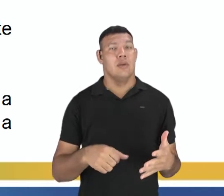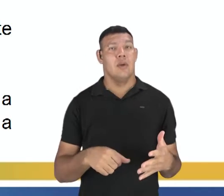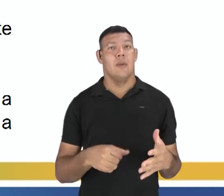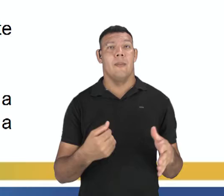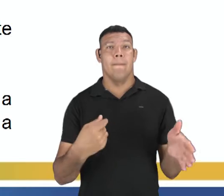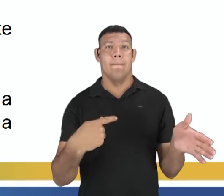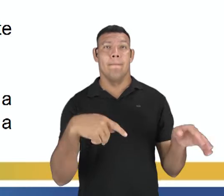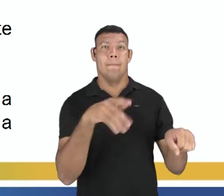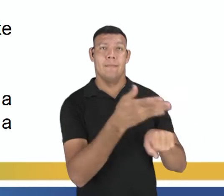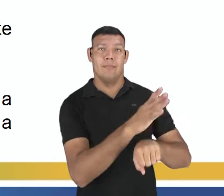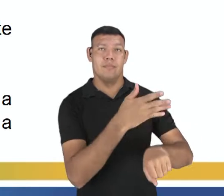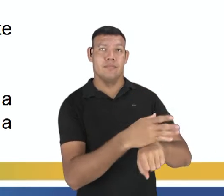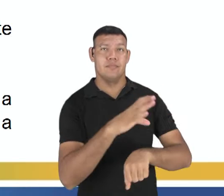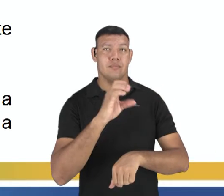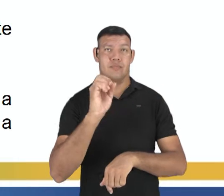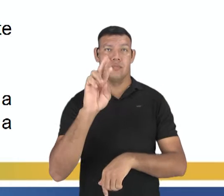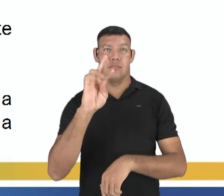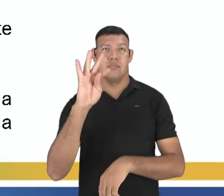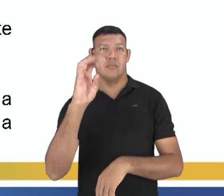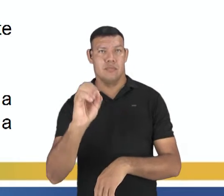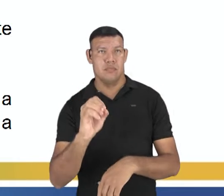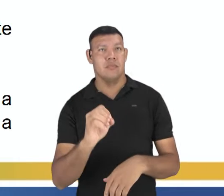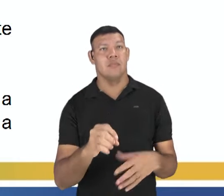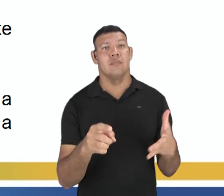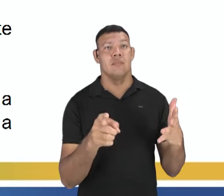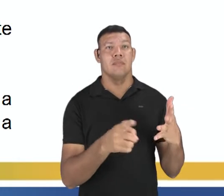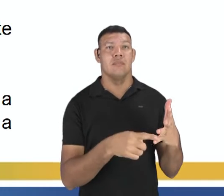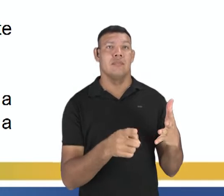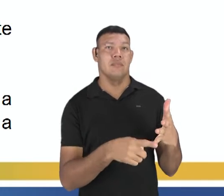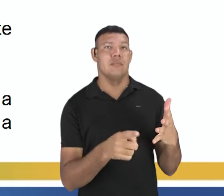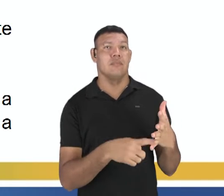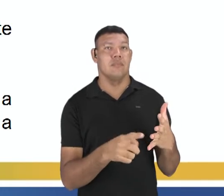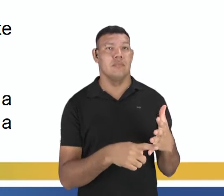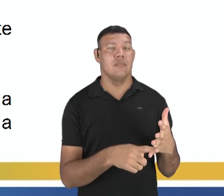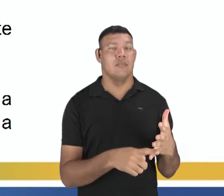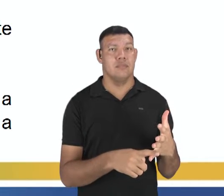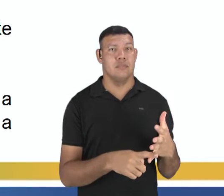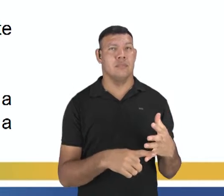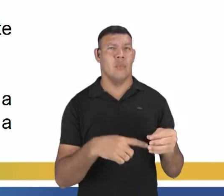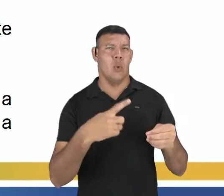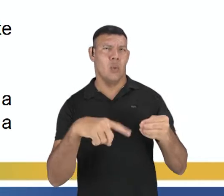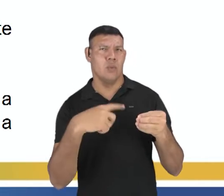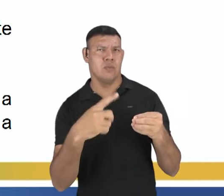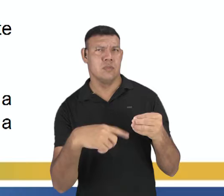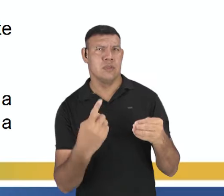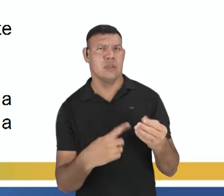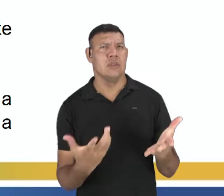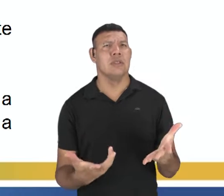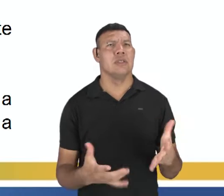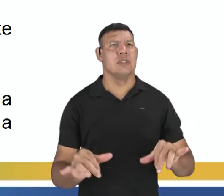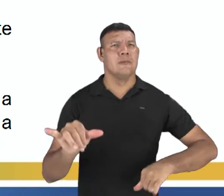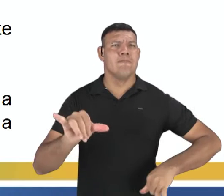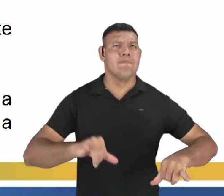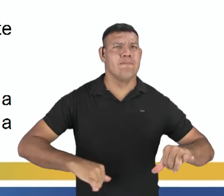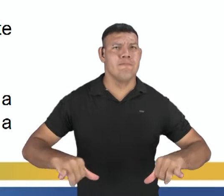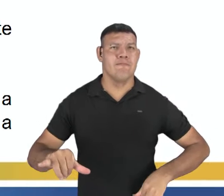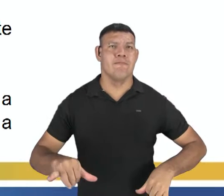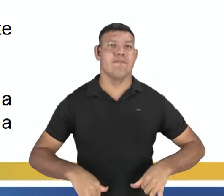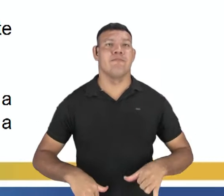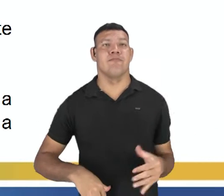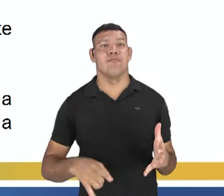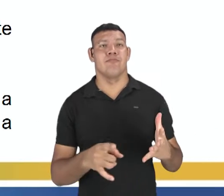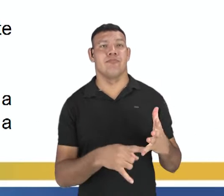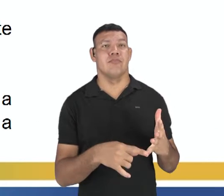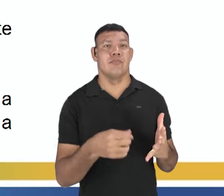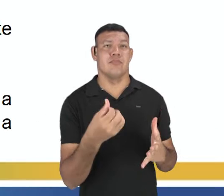coitado, cativo, enlouquecido e sofredor. A dama é identificada por suas qualidades físicas, morais